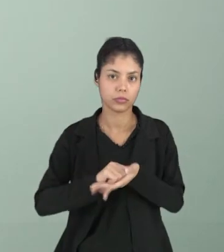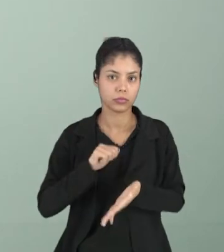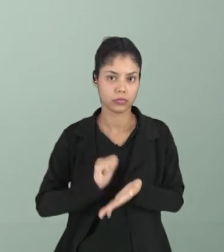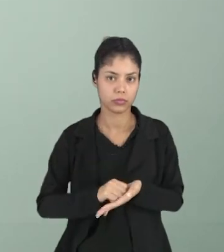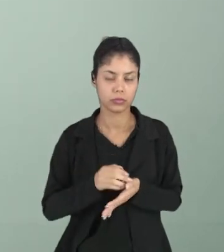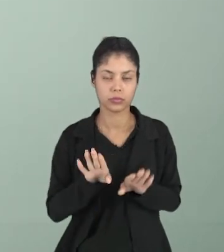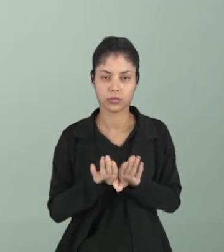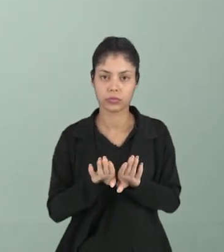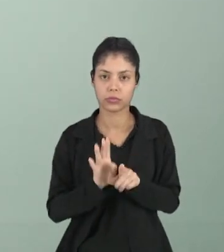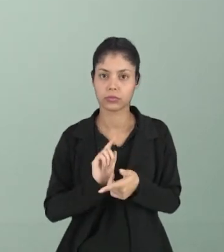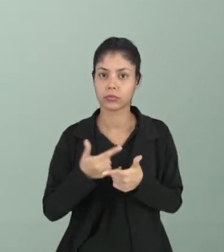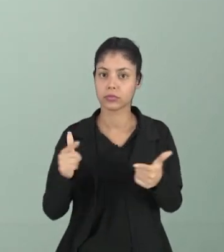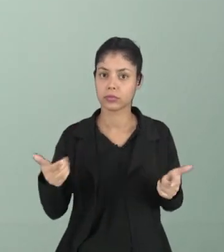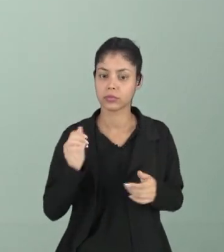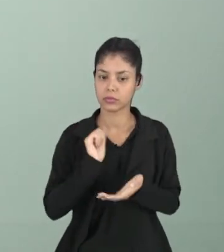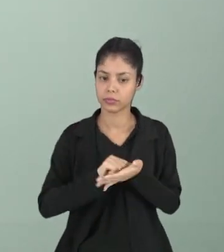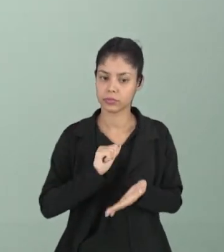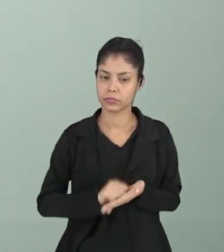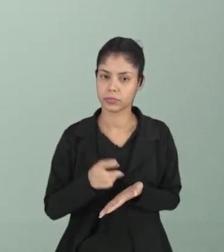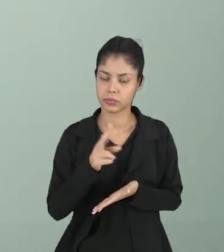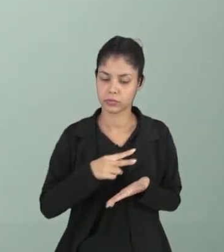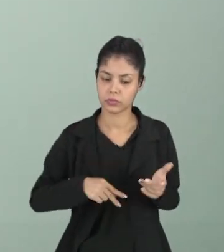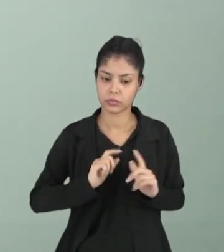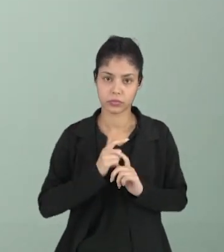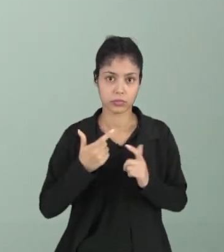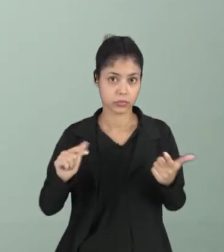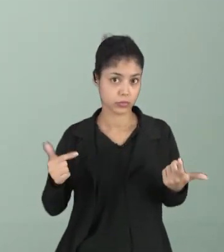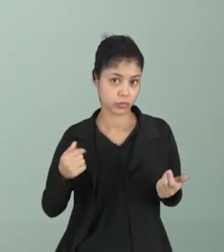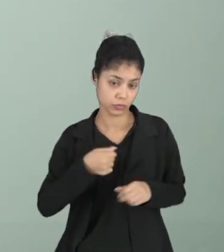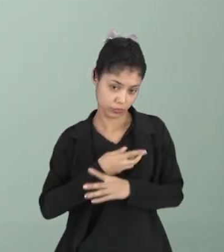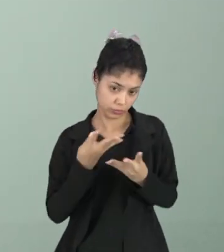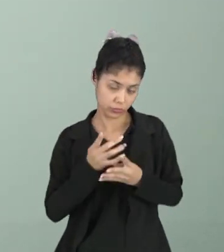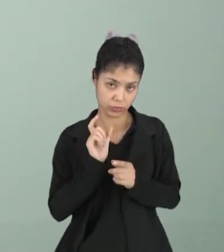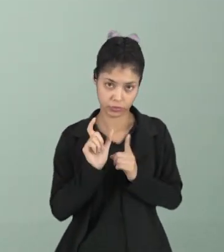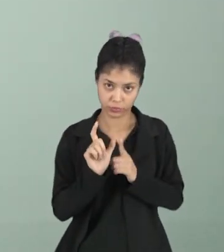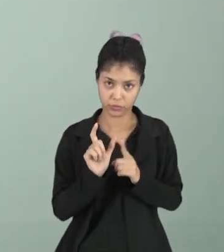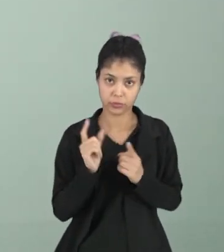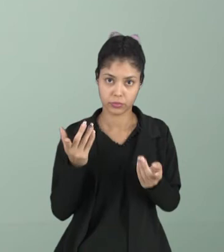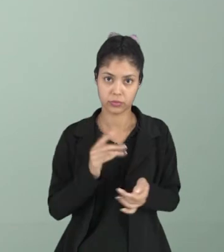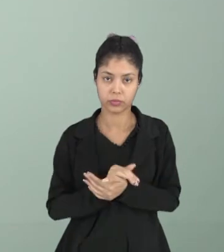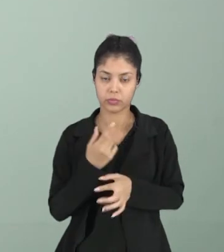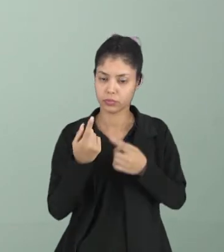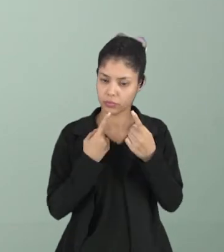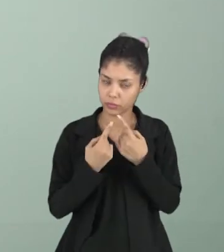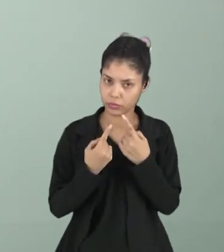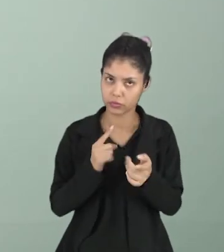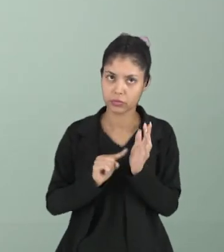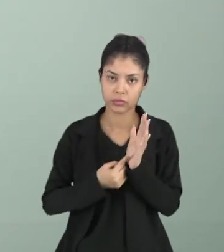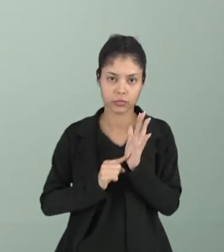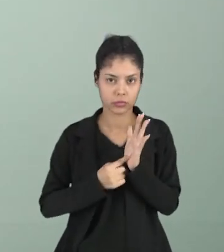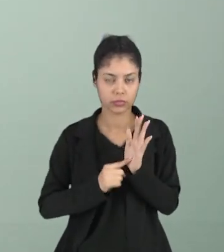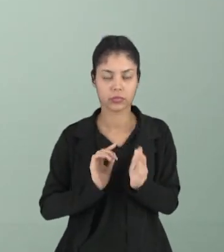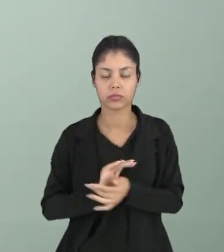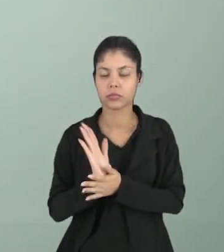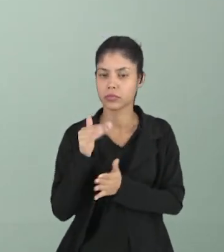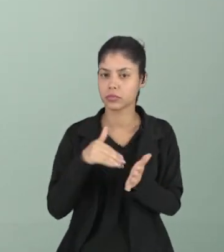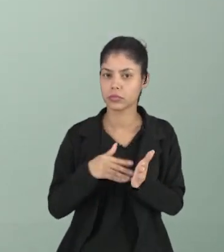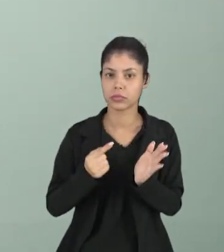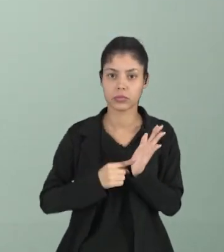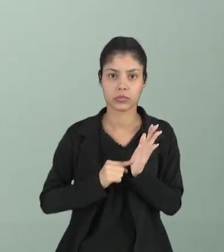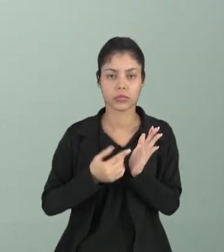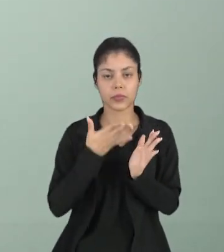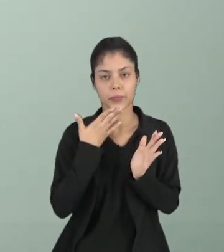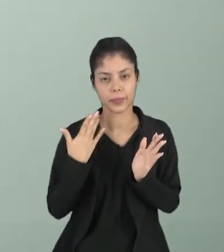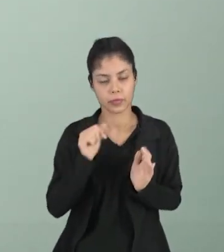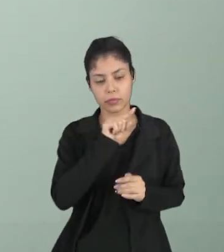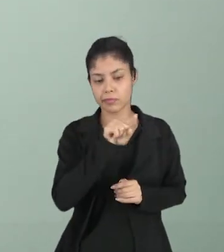Porque quanto mais você lê, mais aumenta o seu leque de palavras, de pontuação, até para as